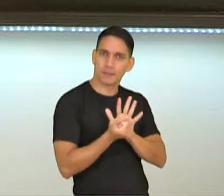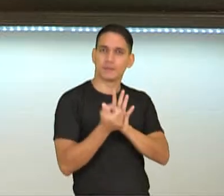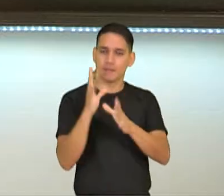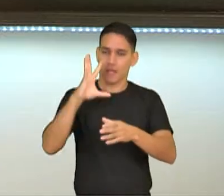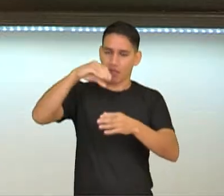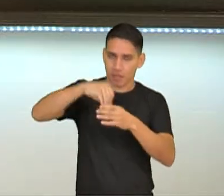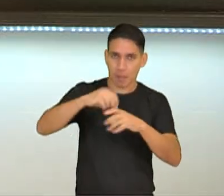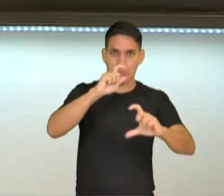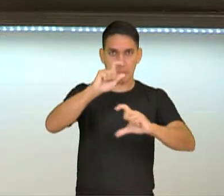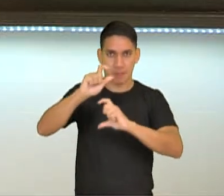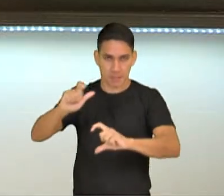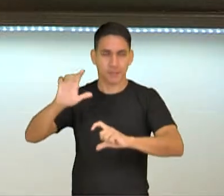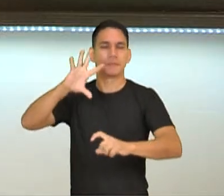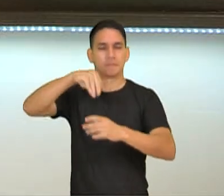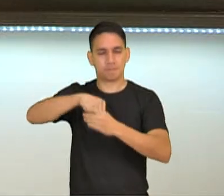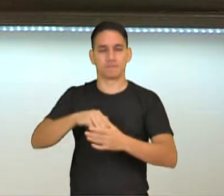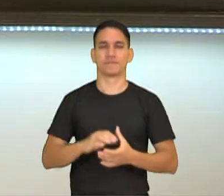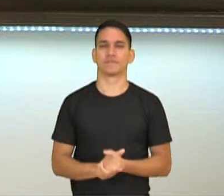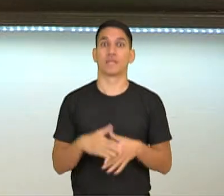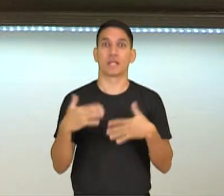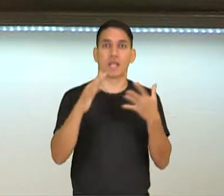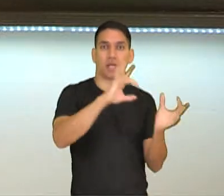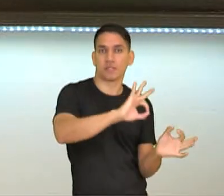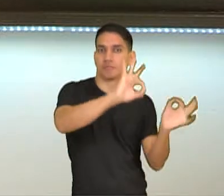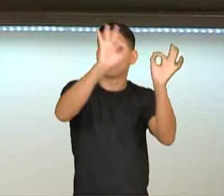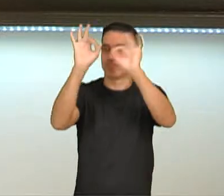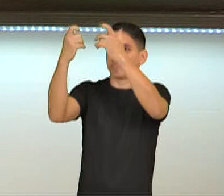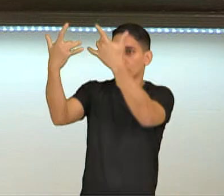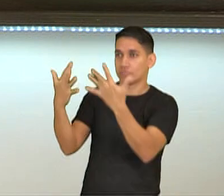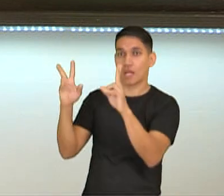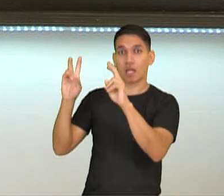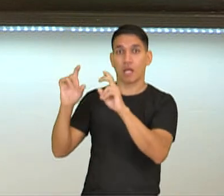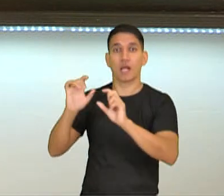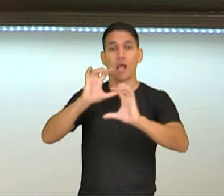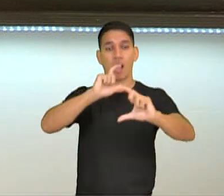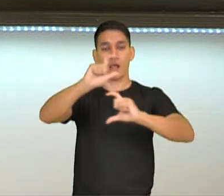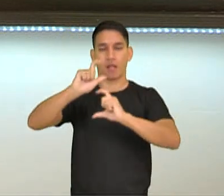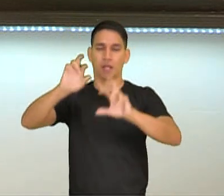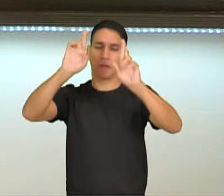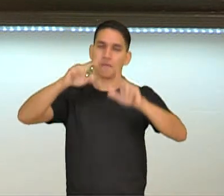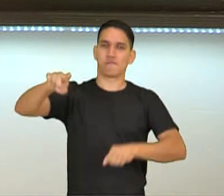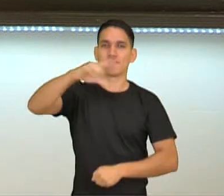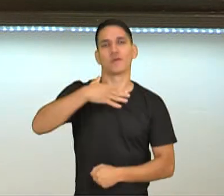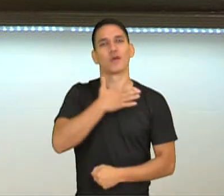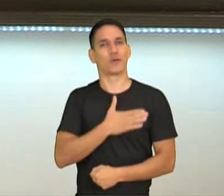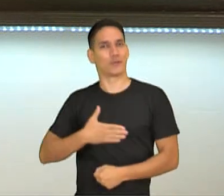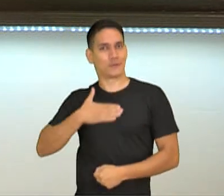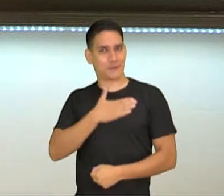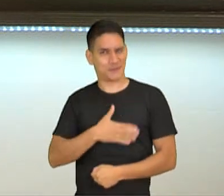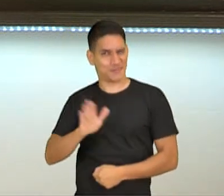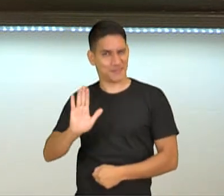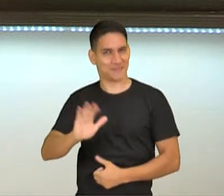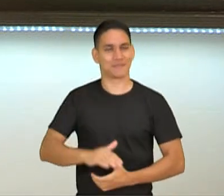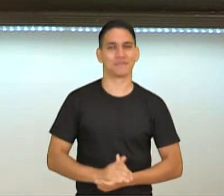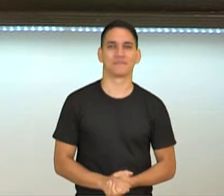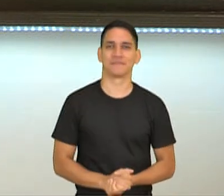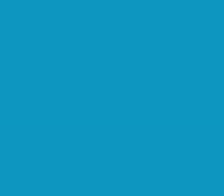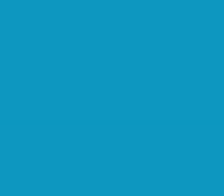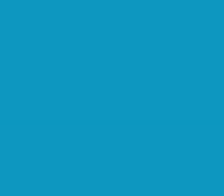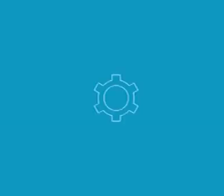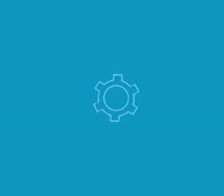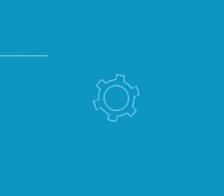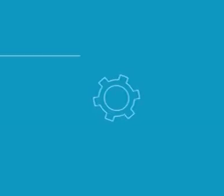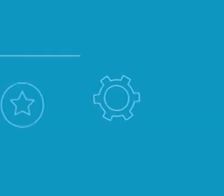inseridas nas histórias em quadrinhos. Então nesse vídeo nós falamos sobre histórias em quadrinhos, espero que vocês tenham gostado e até breve.